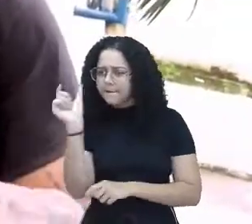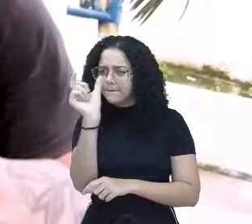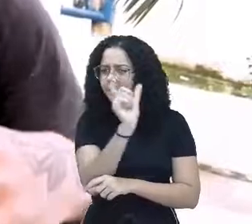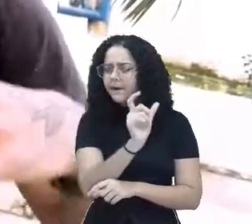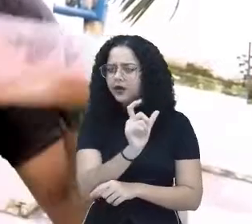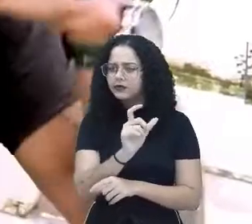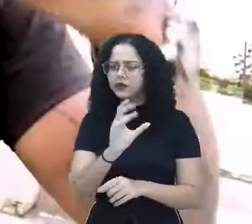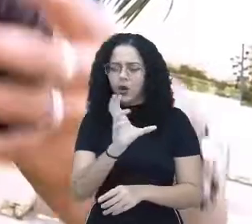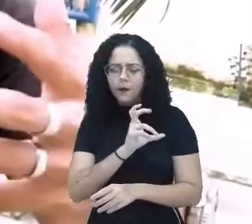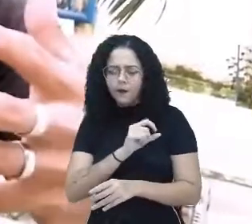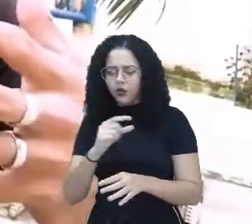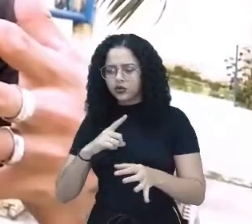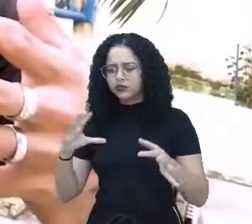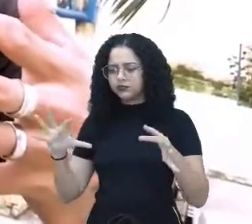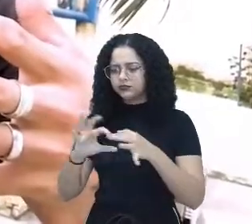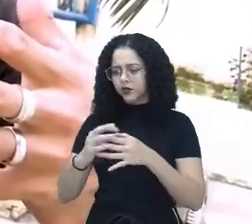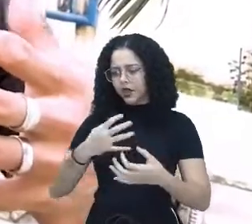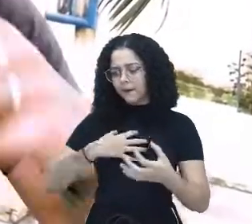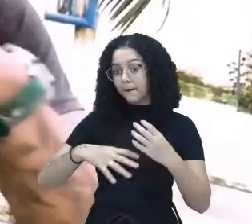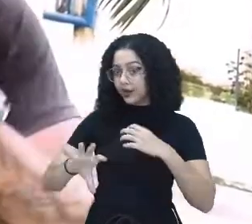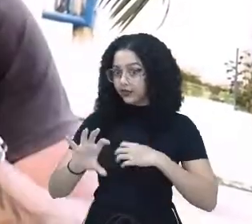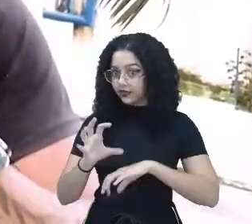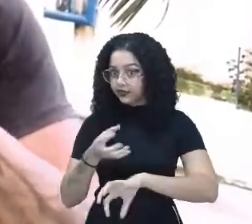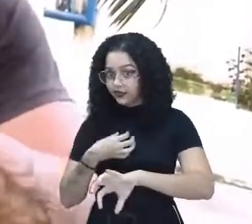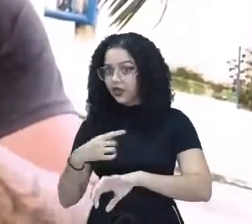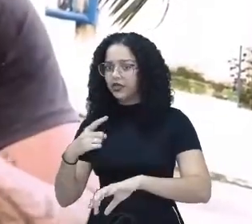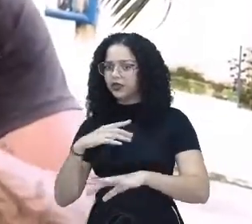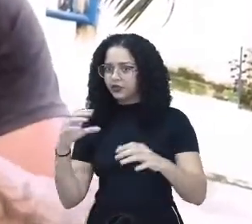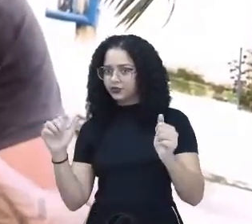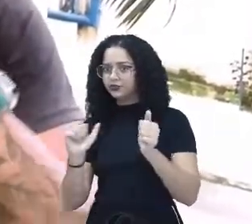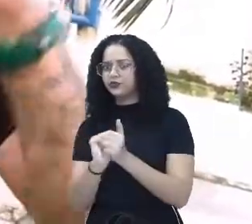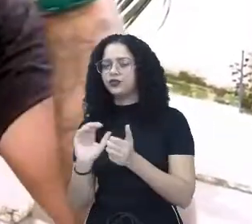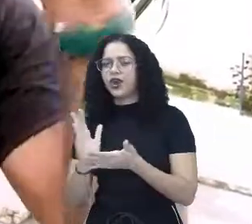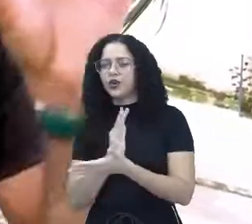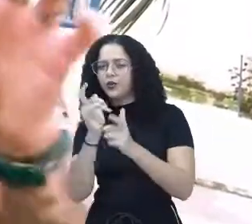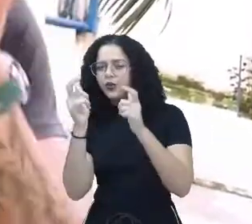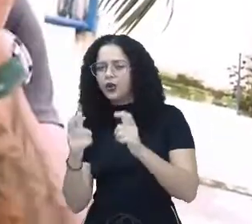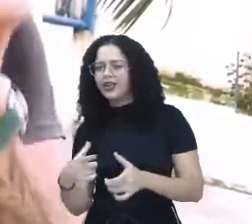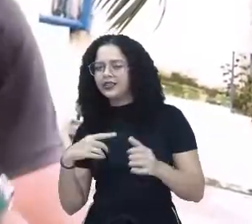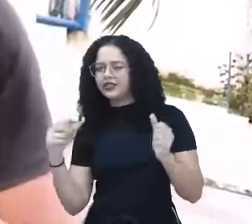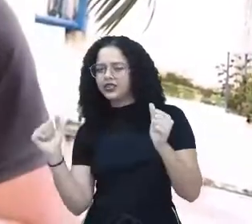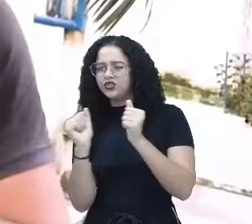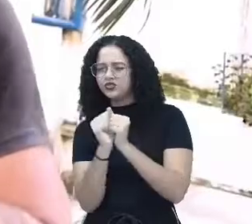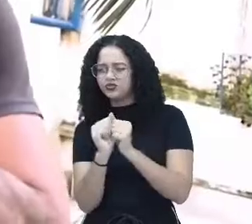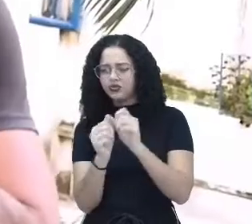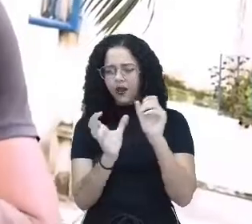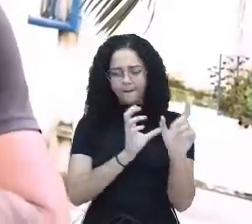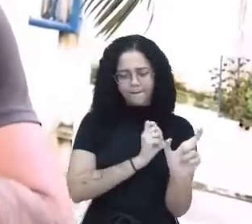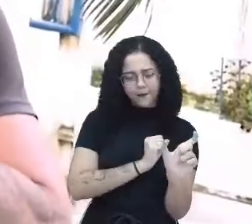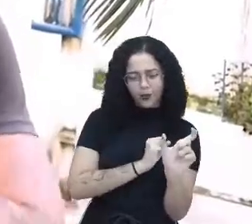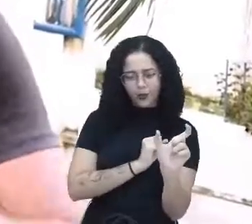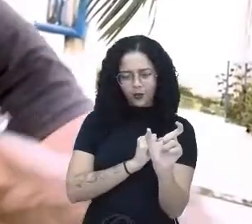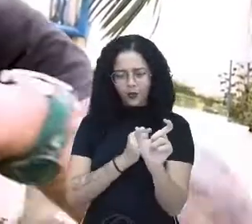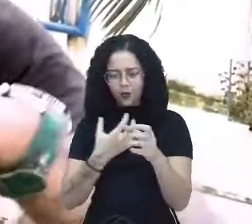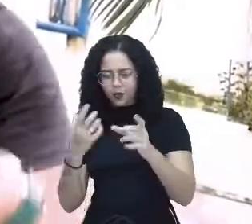amor, como empatia. Tá ali junto. Em algum lugar você vai encontrar, às vezes, e aqui vai ter empatia,